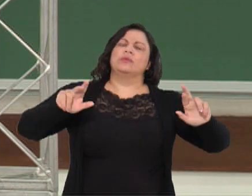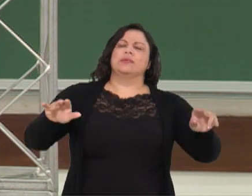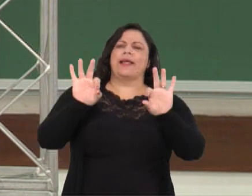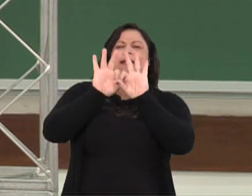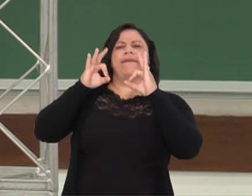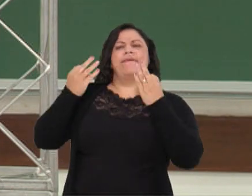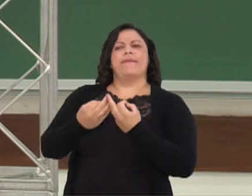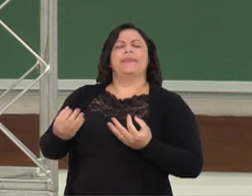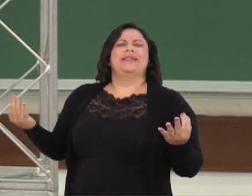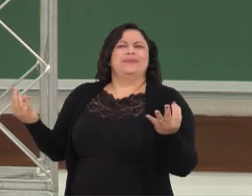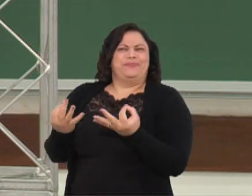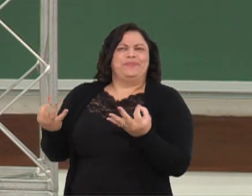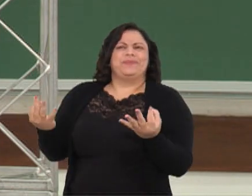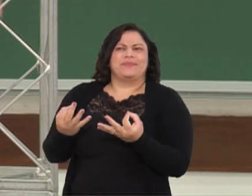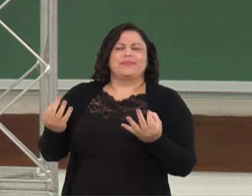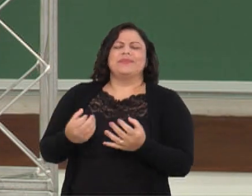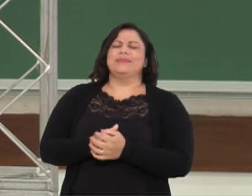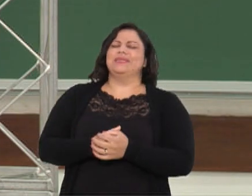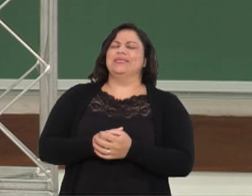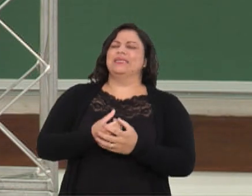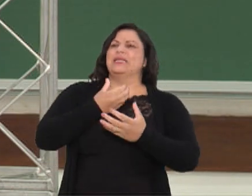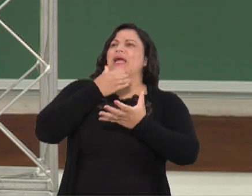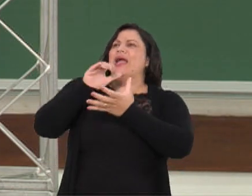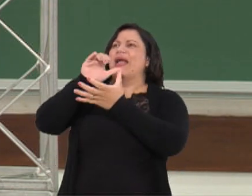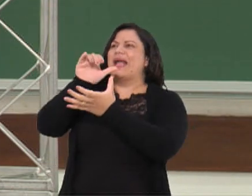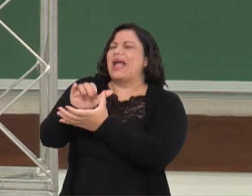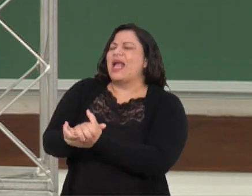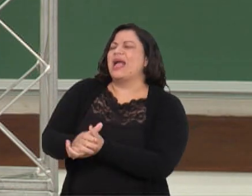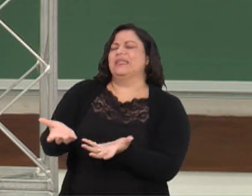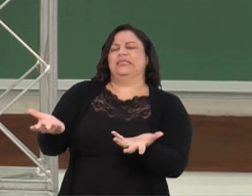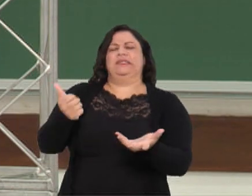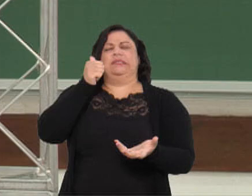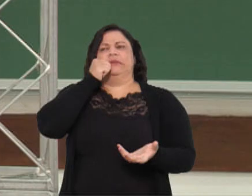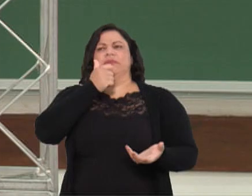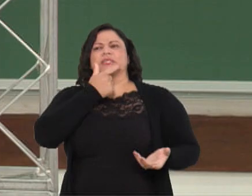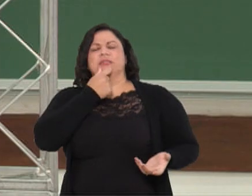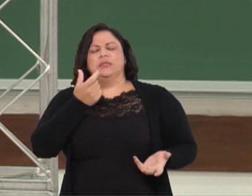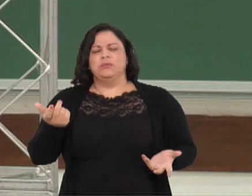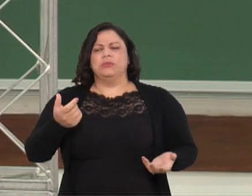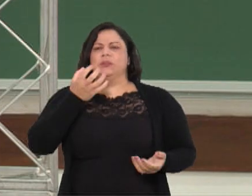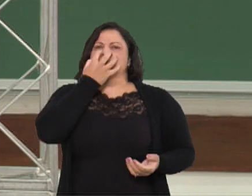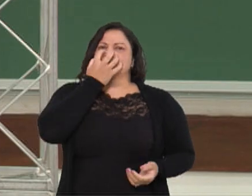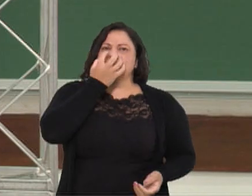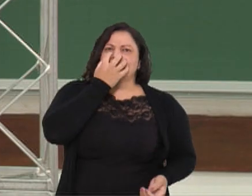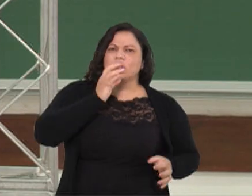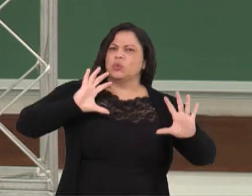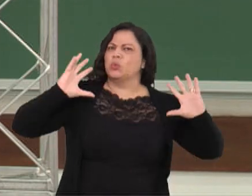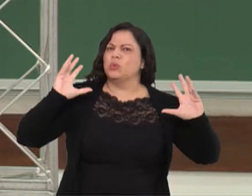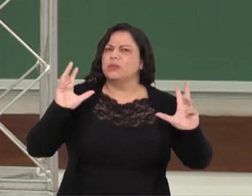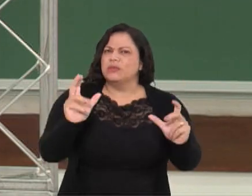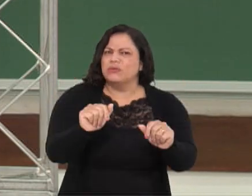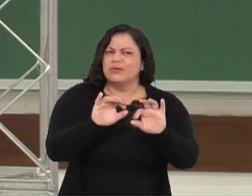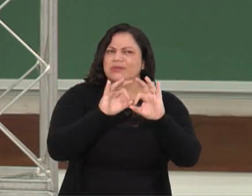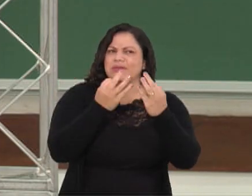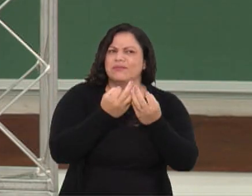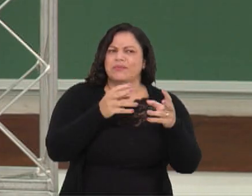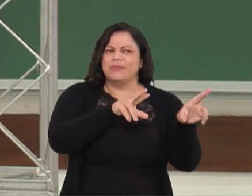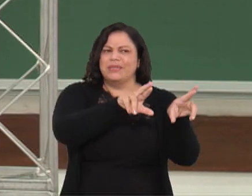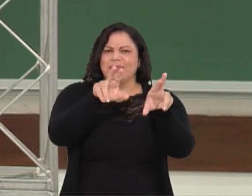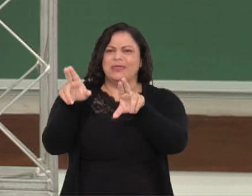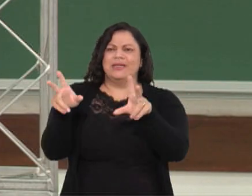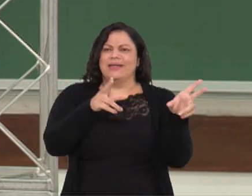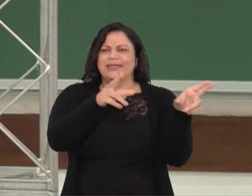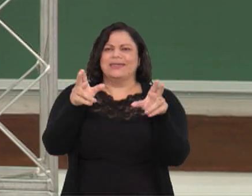família perfeita, o casal, o cachorro, um menino, uma menina. Será que todas as famílias são desse jeito? Então, isso